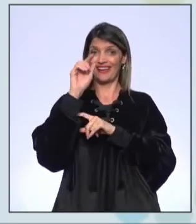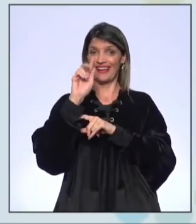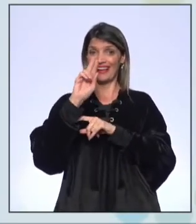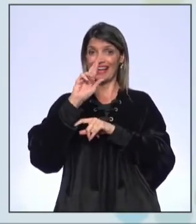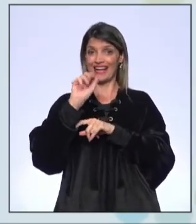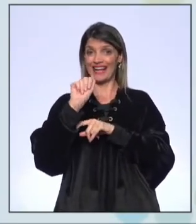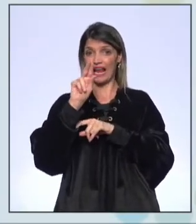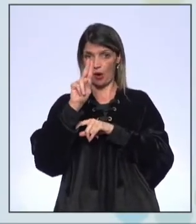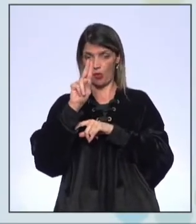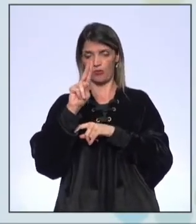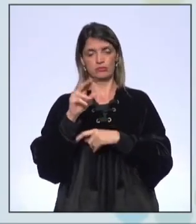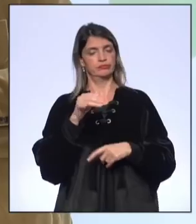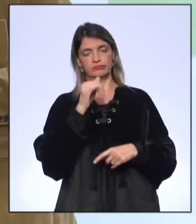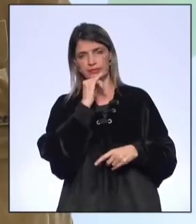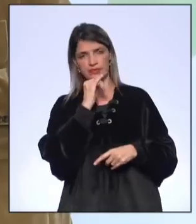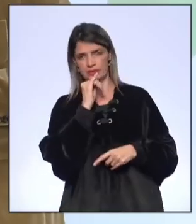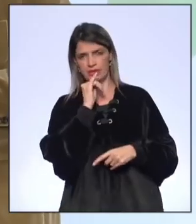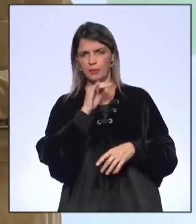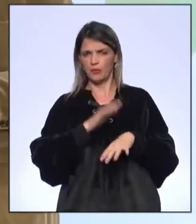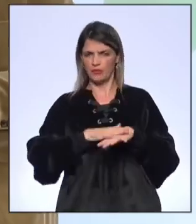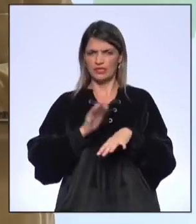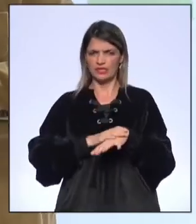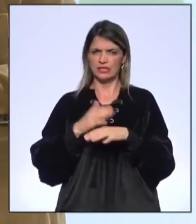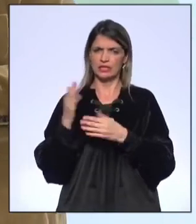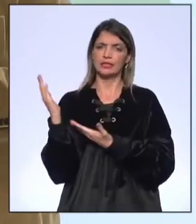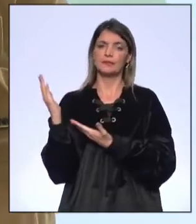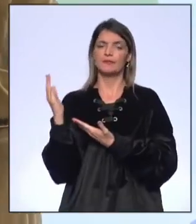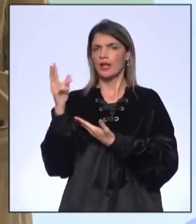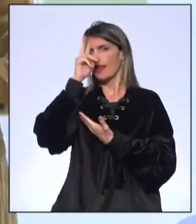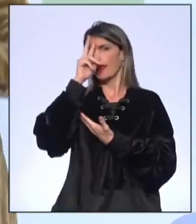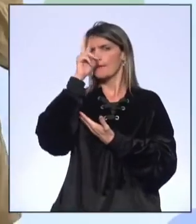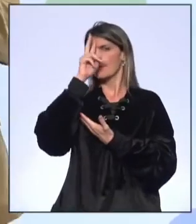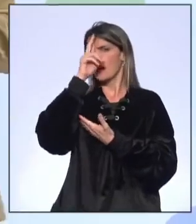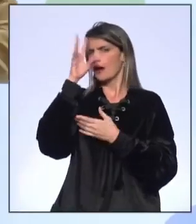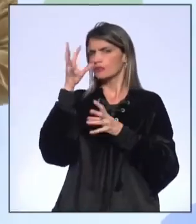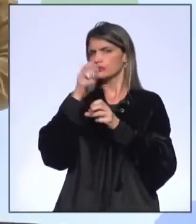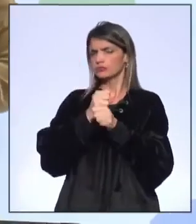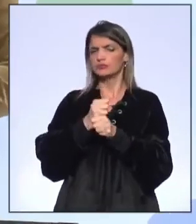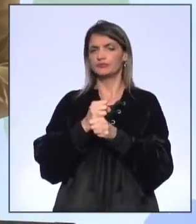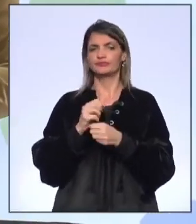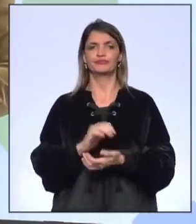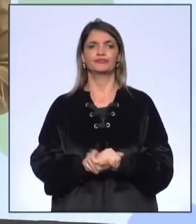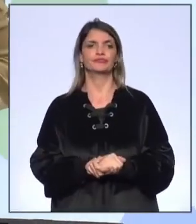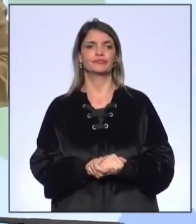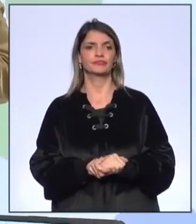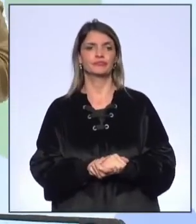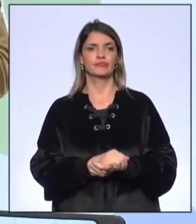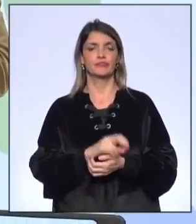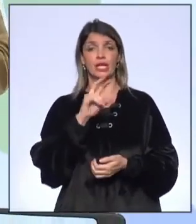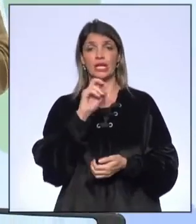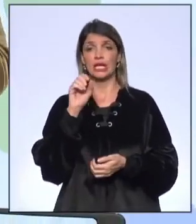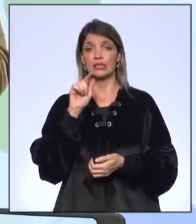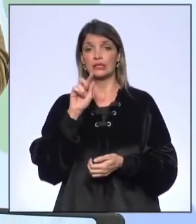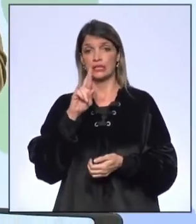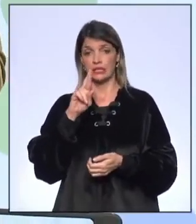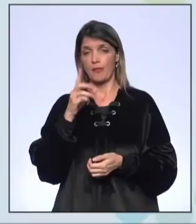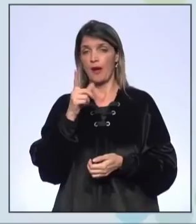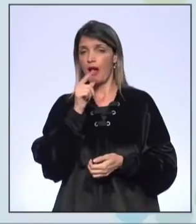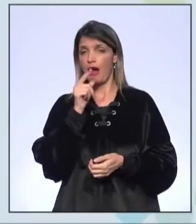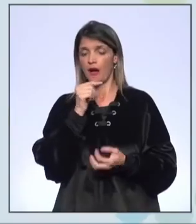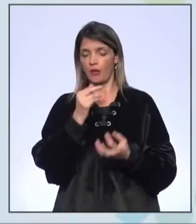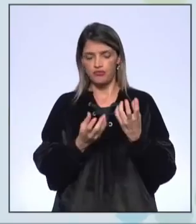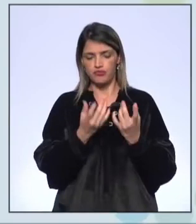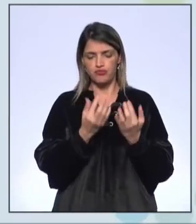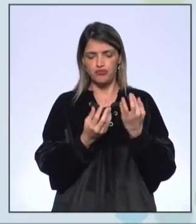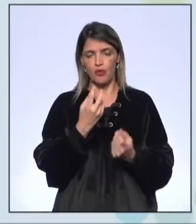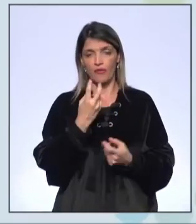certo? Vamos fazer um exemplo aí rapidinho, só para a gente relembrar essa equação? Coloca-se 500 gramas de água a temperatura de 25